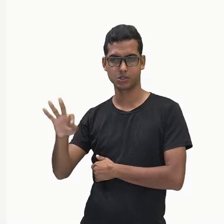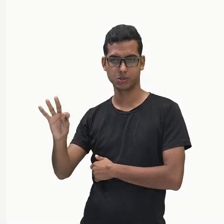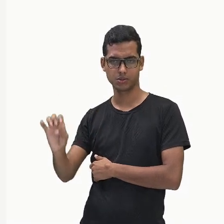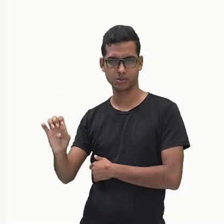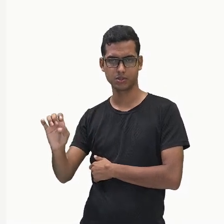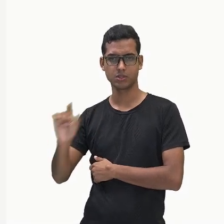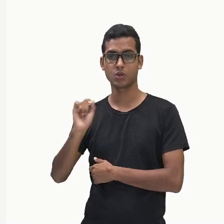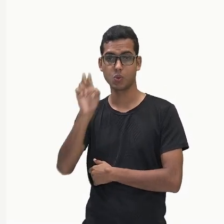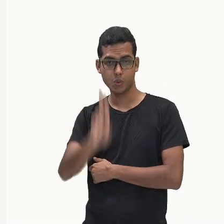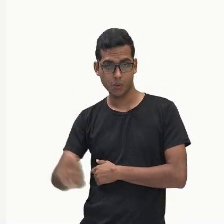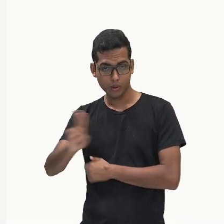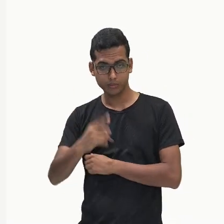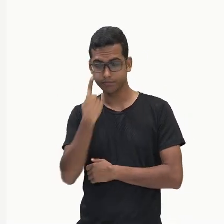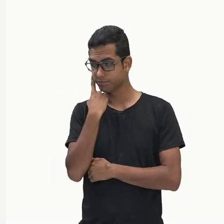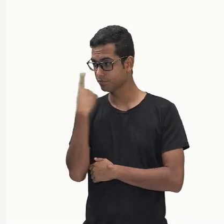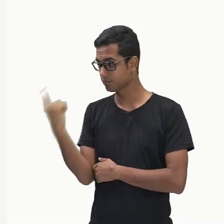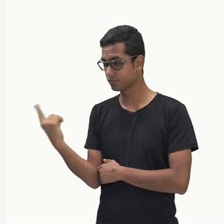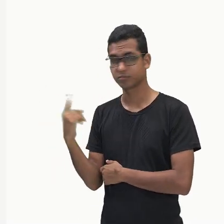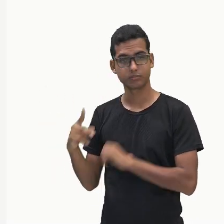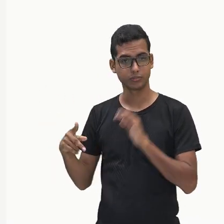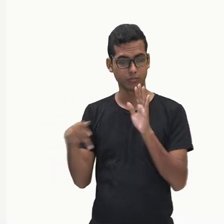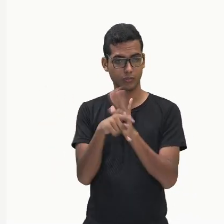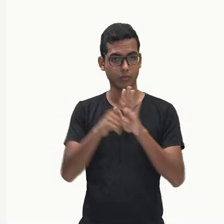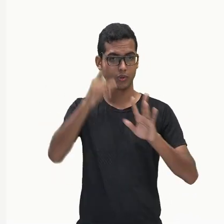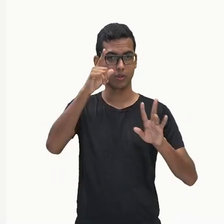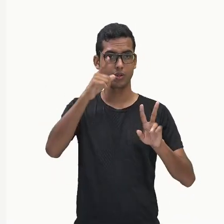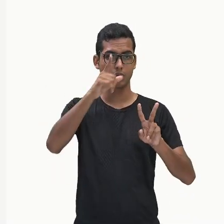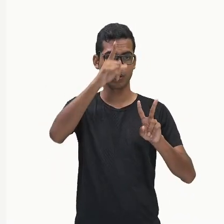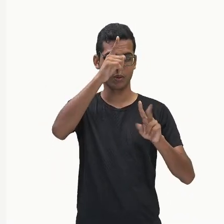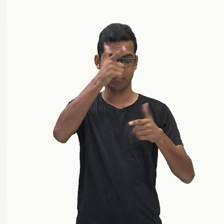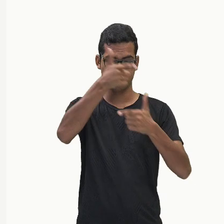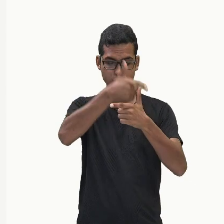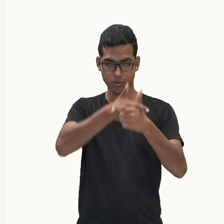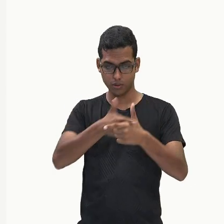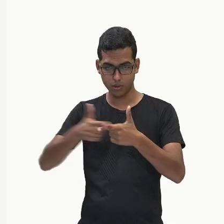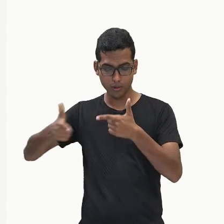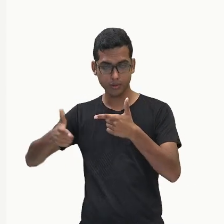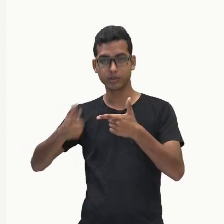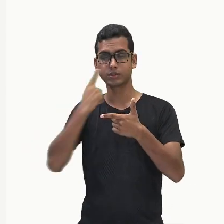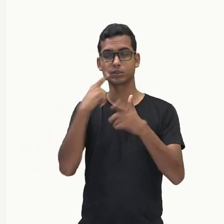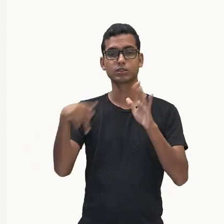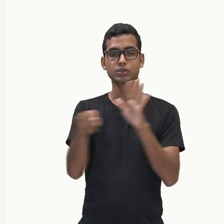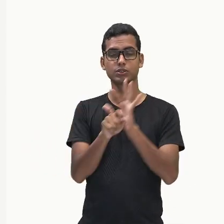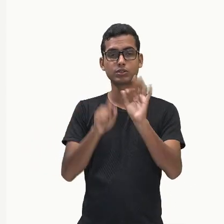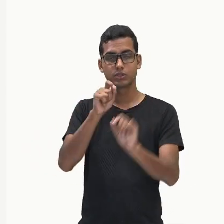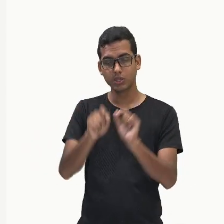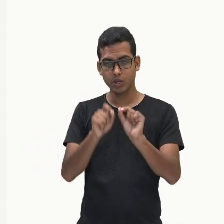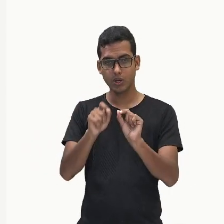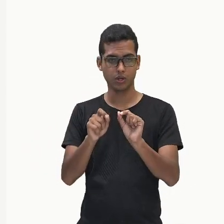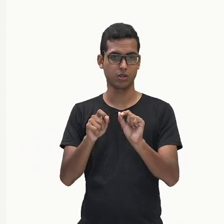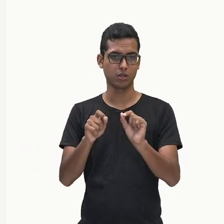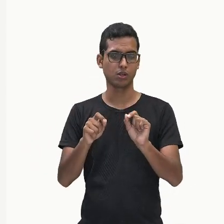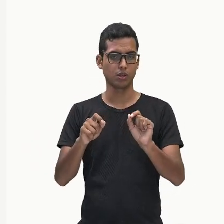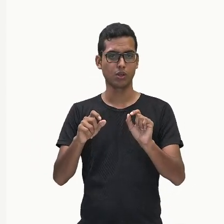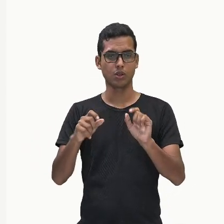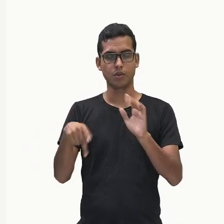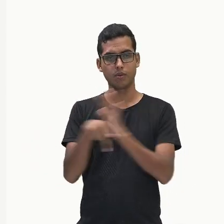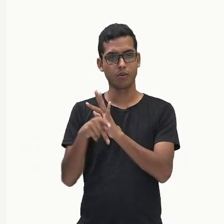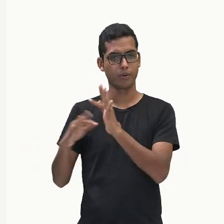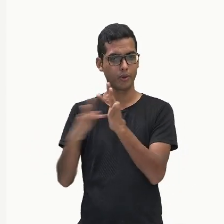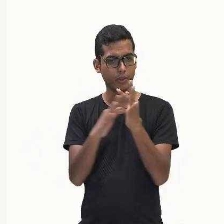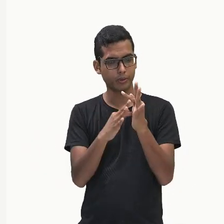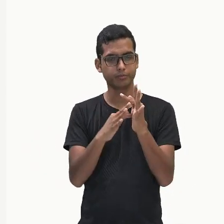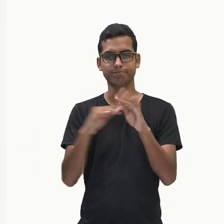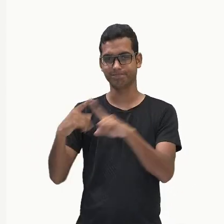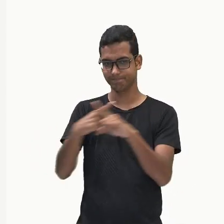ela, utilizando aí a divisão polinomial, nós encontramos, então, ó, o produto